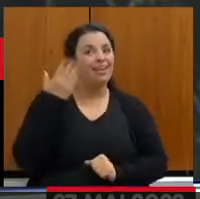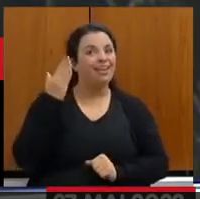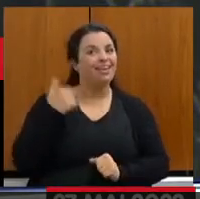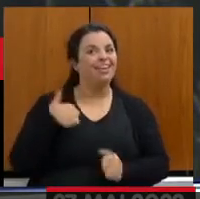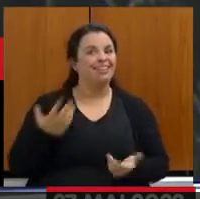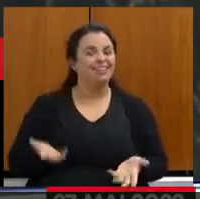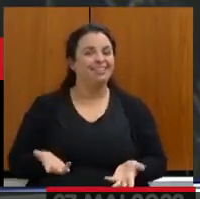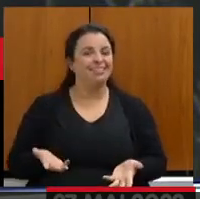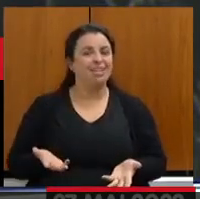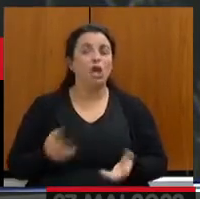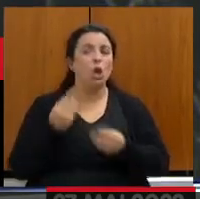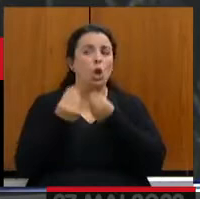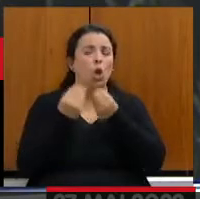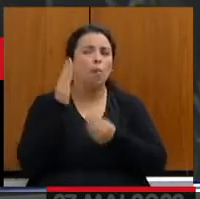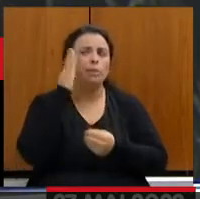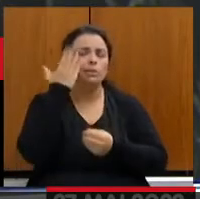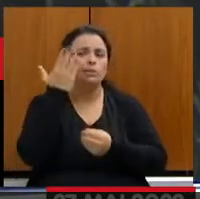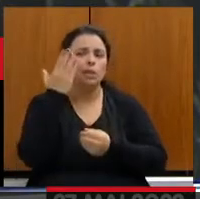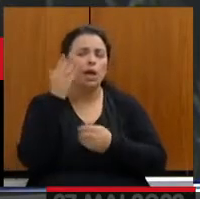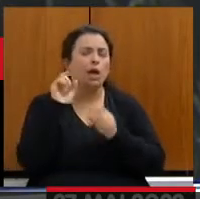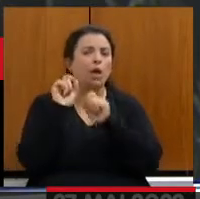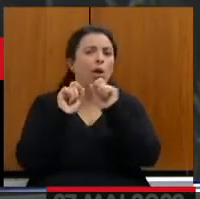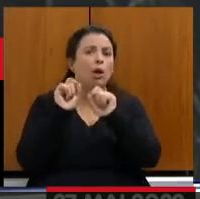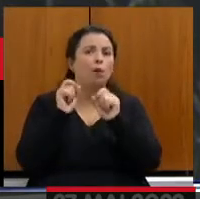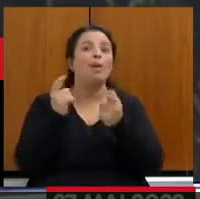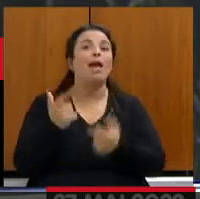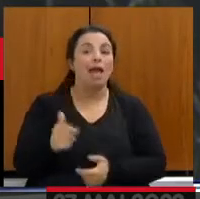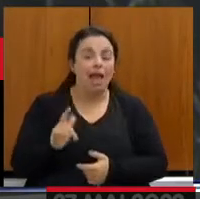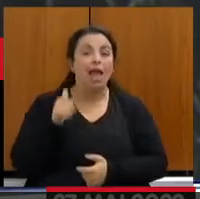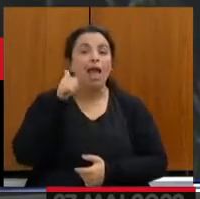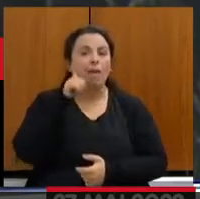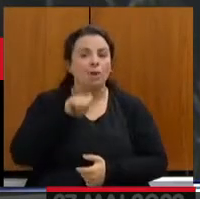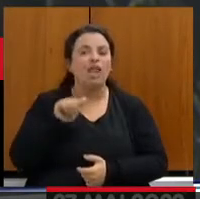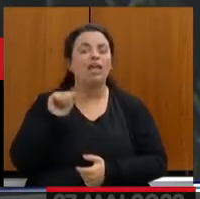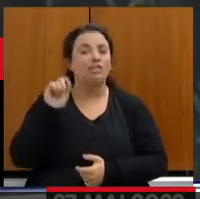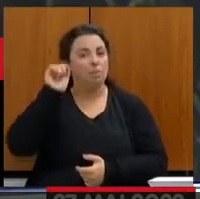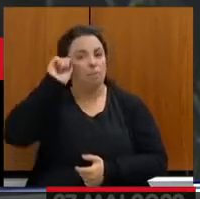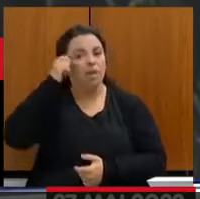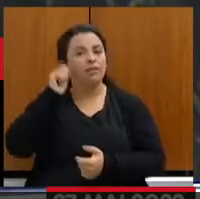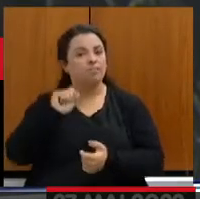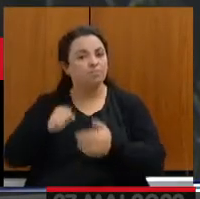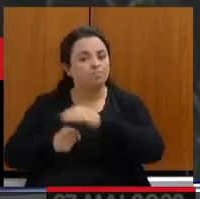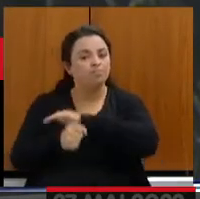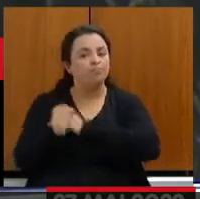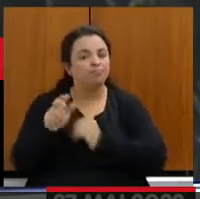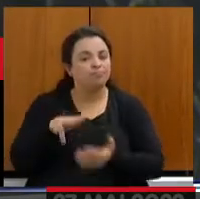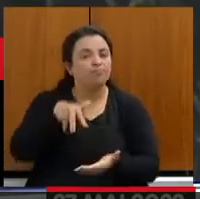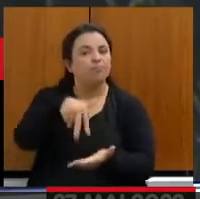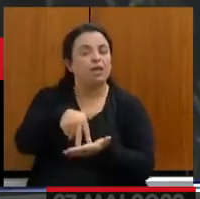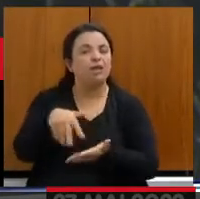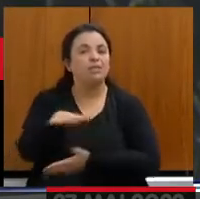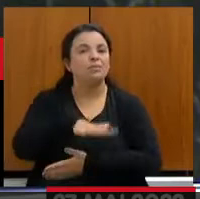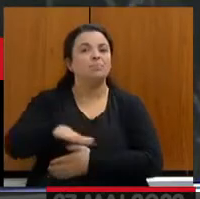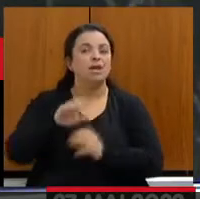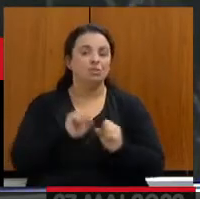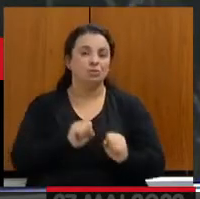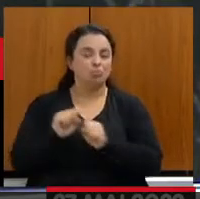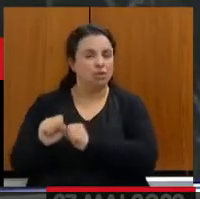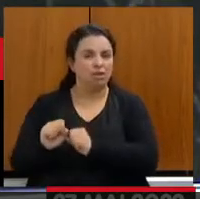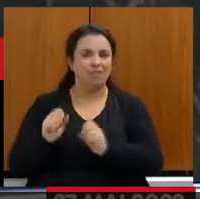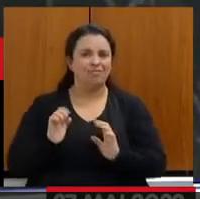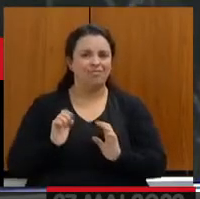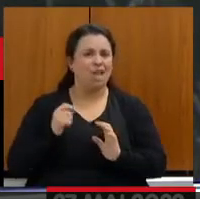de mulheres negras ocupando esse espaço de poder então eu não quero arrombar a porta